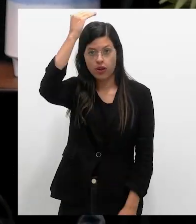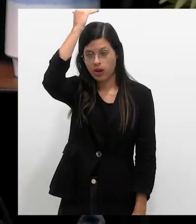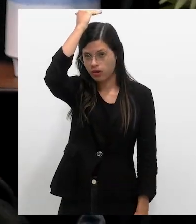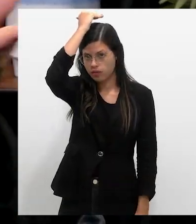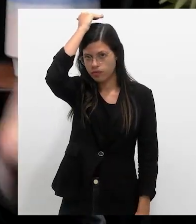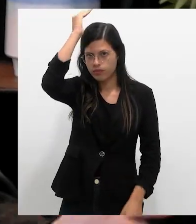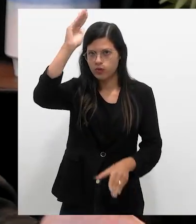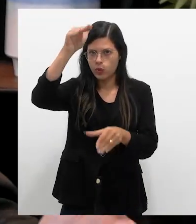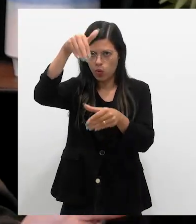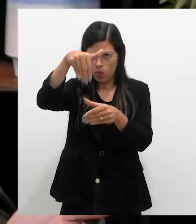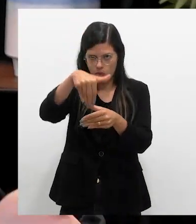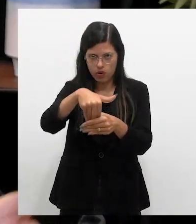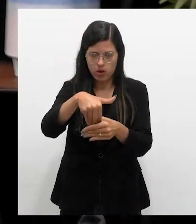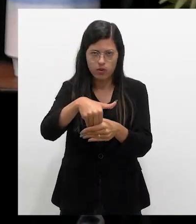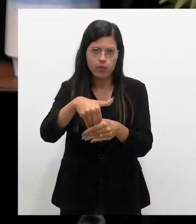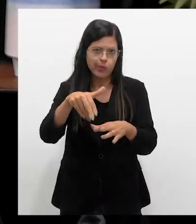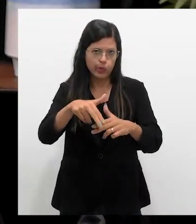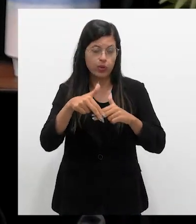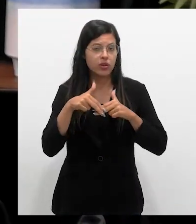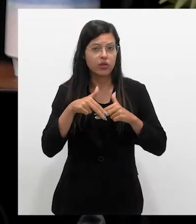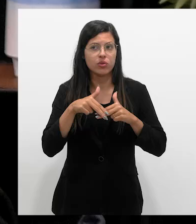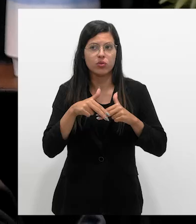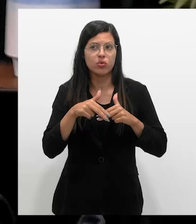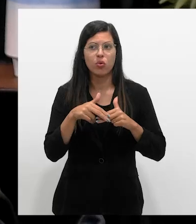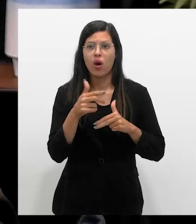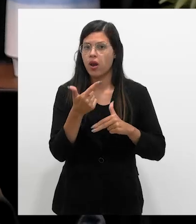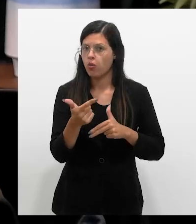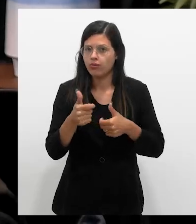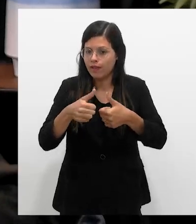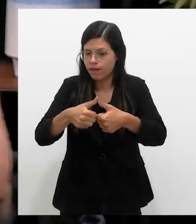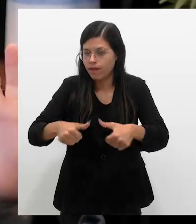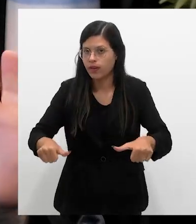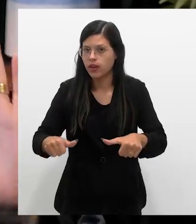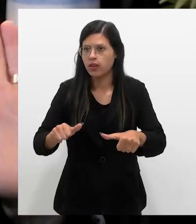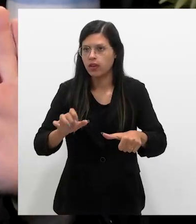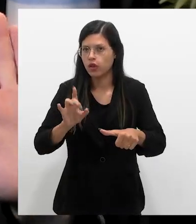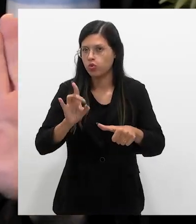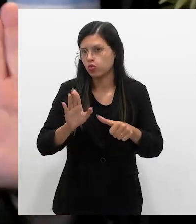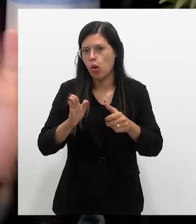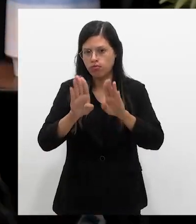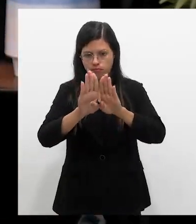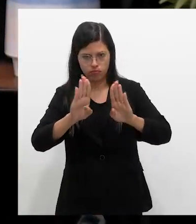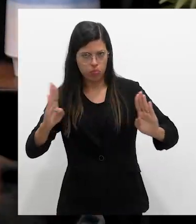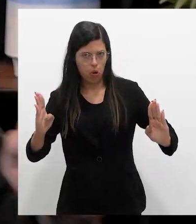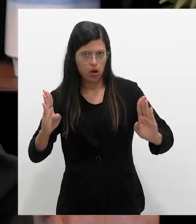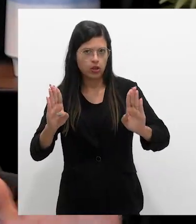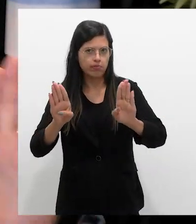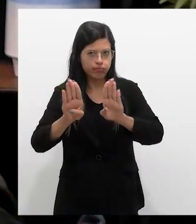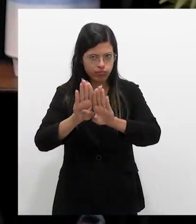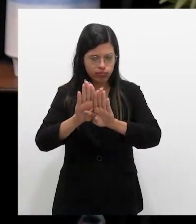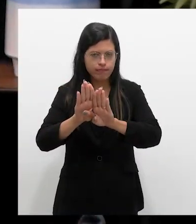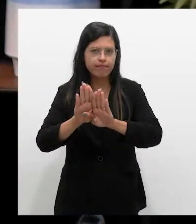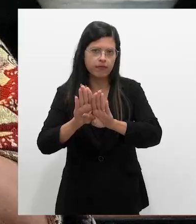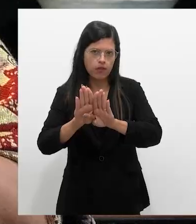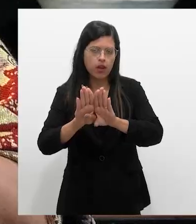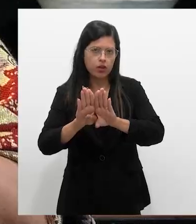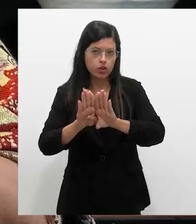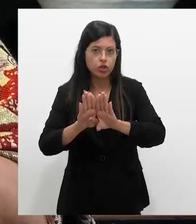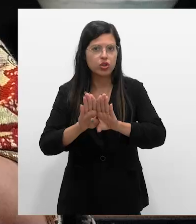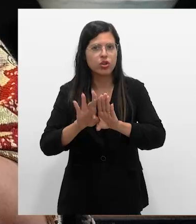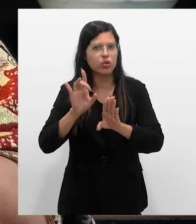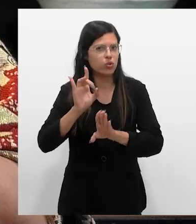chamada de conclave por esse motivo, né? Então, aí nesse momento não tem selo, as portas são cerradas, as portas são